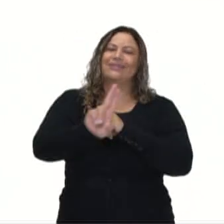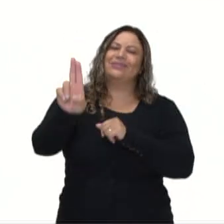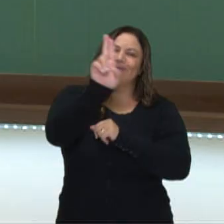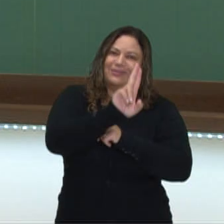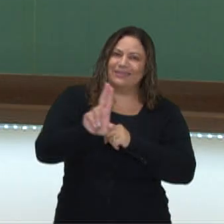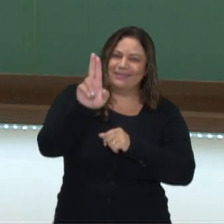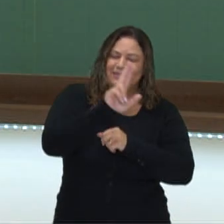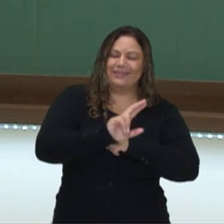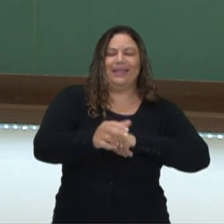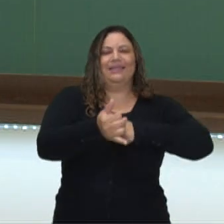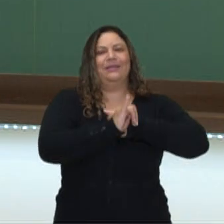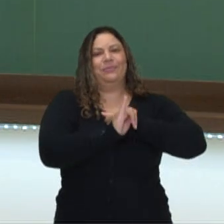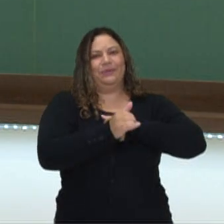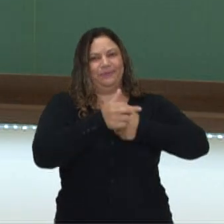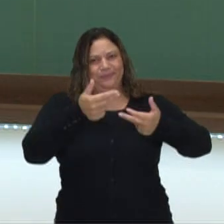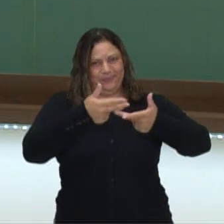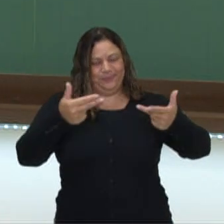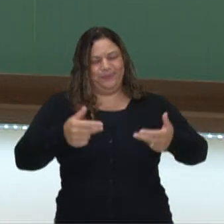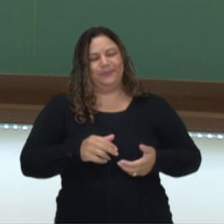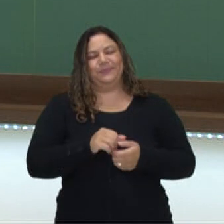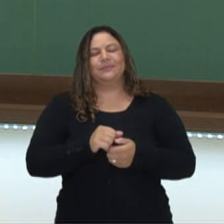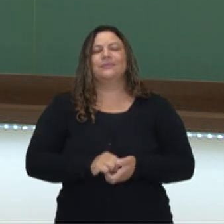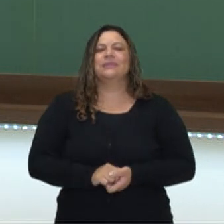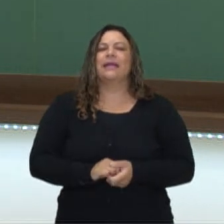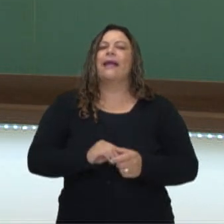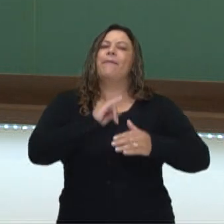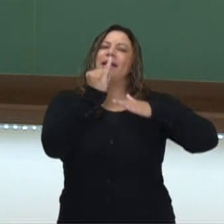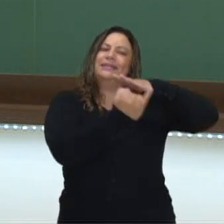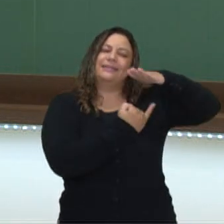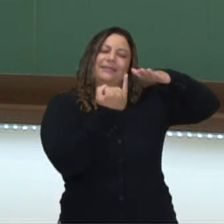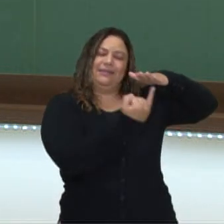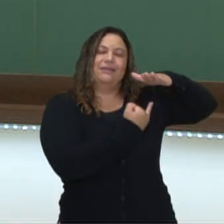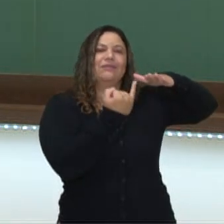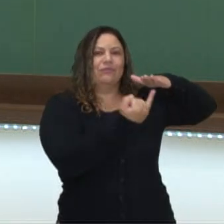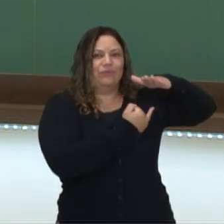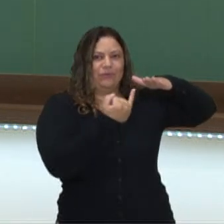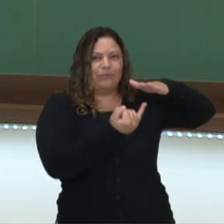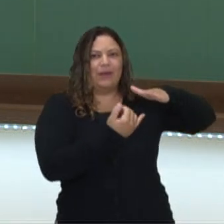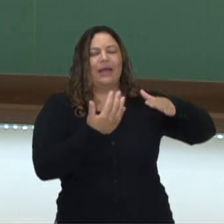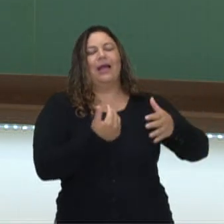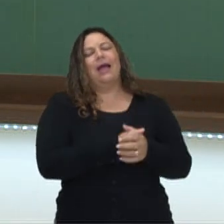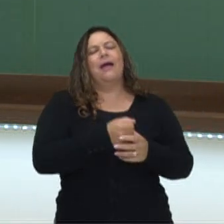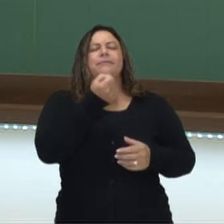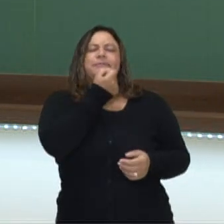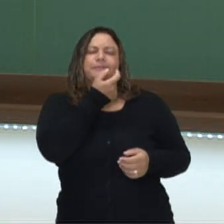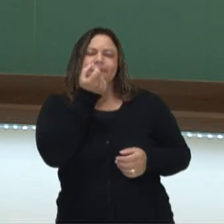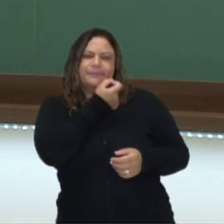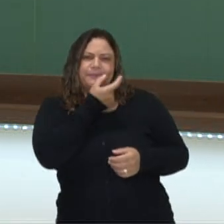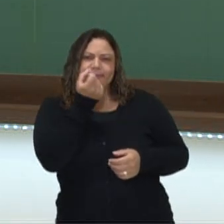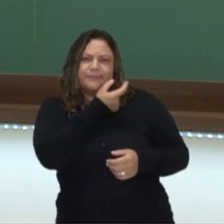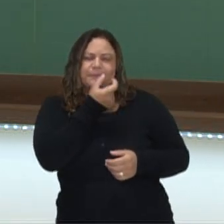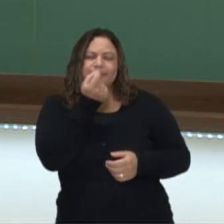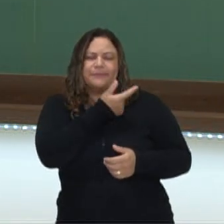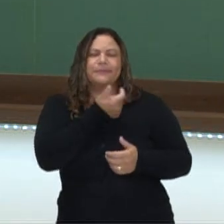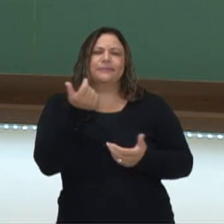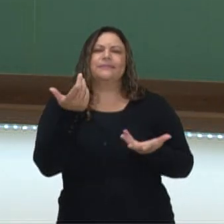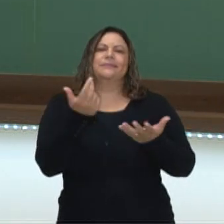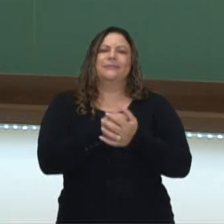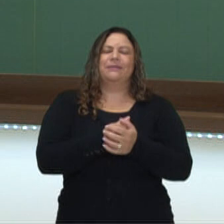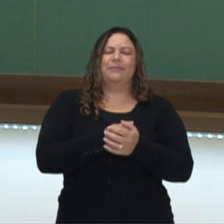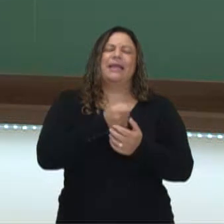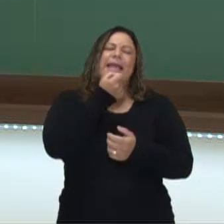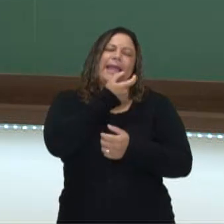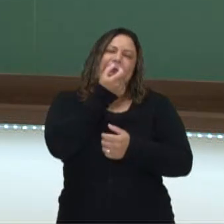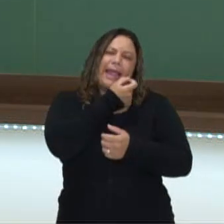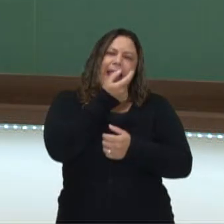cronista, sempre de tom mais informal, de tom mais anedótico, muito próximo da piada, da chalaça,